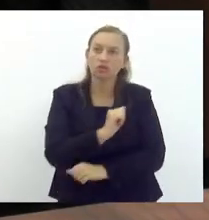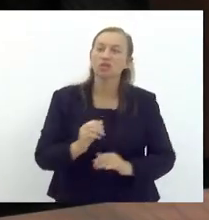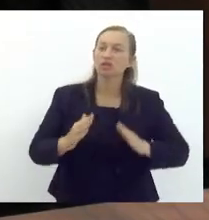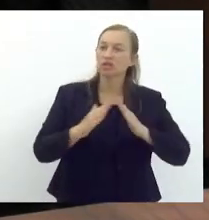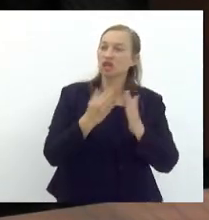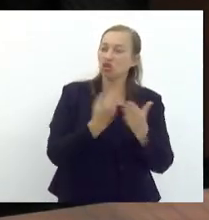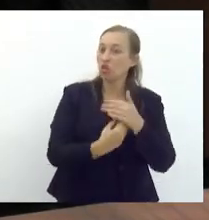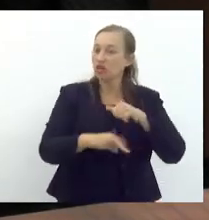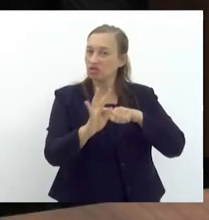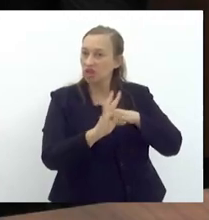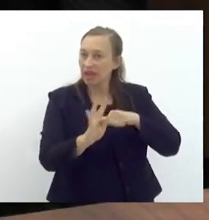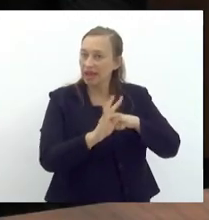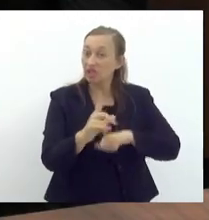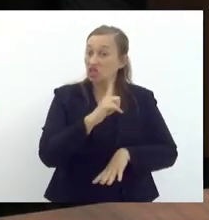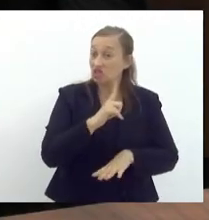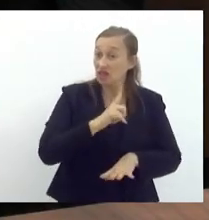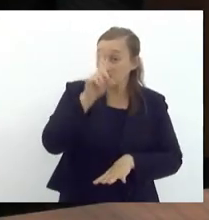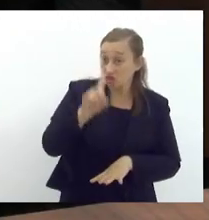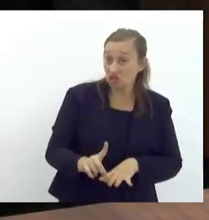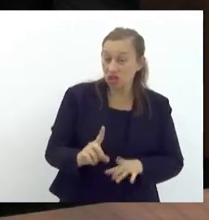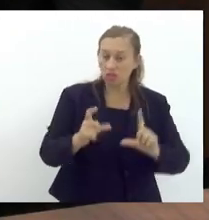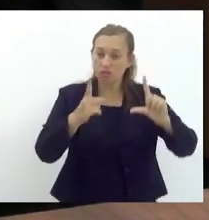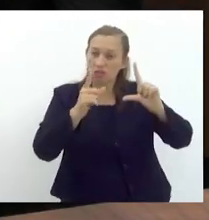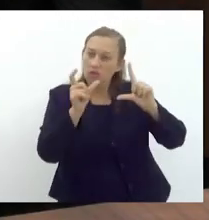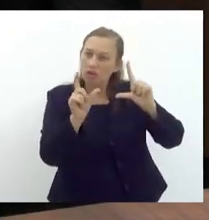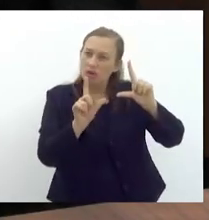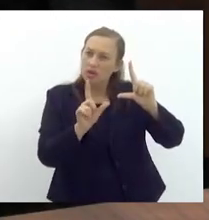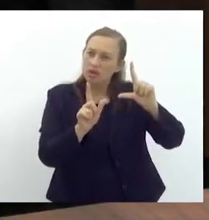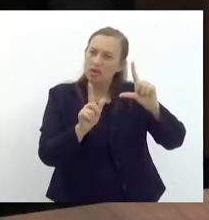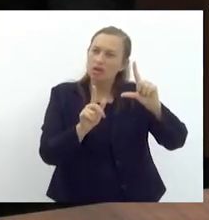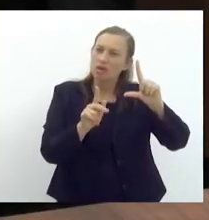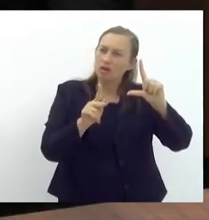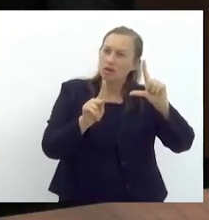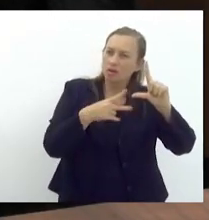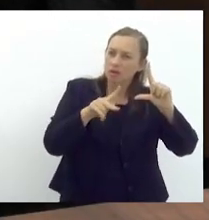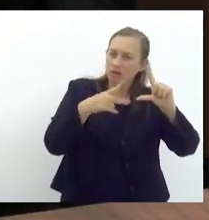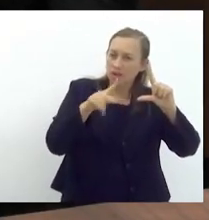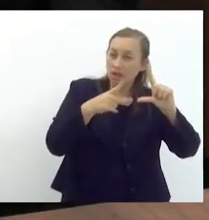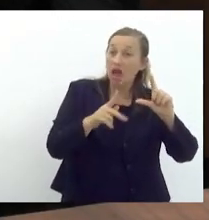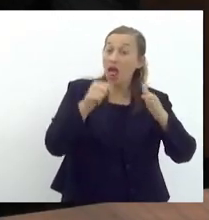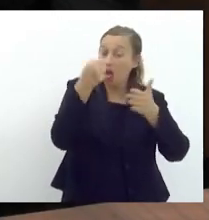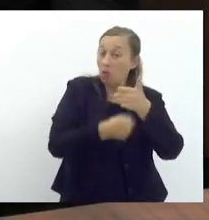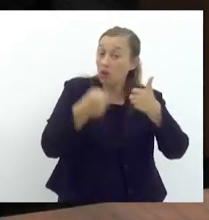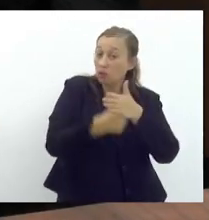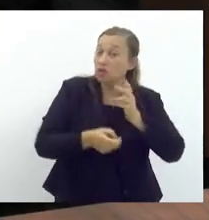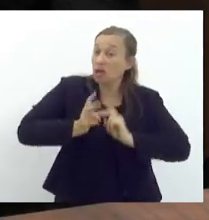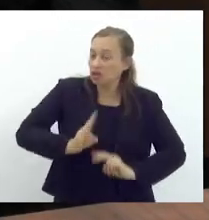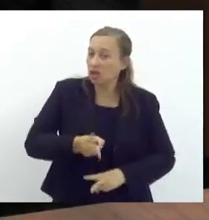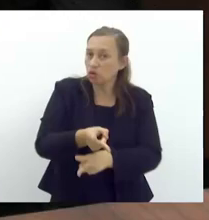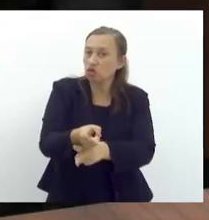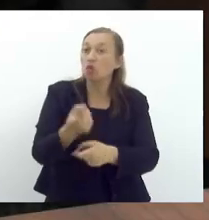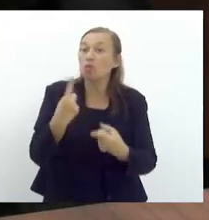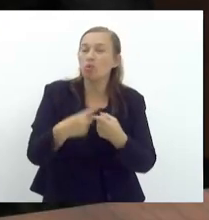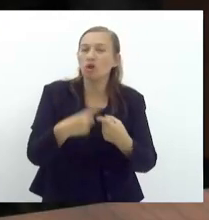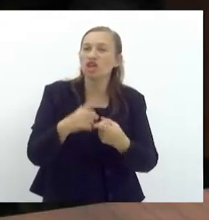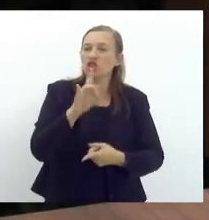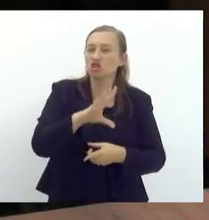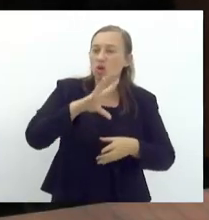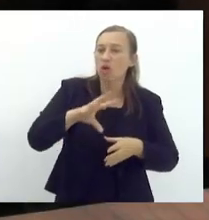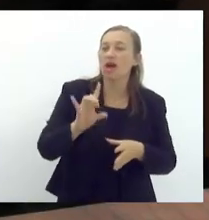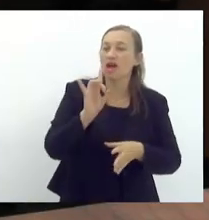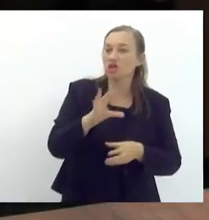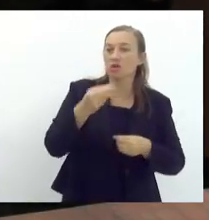técnicas tivessem direito ao passe livre essa é uma luta Deputado Dionísio que ainda tá em curso porque ele só é